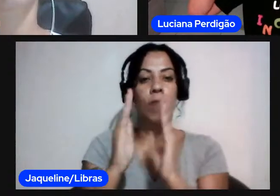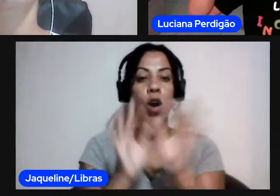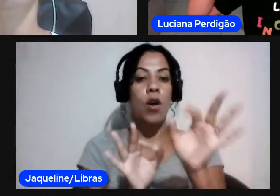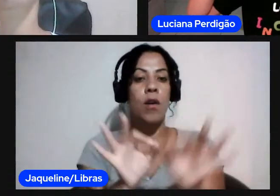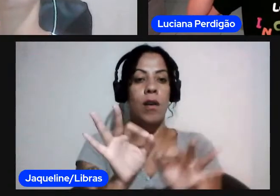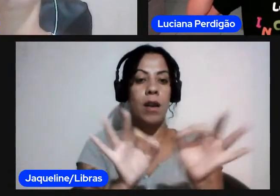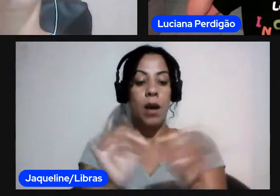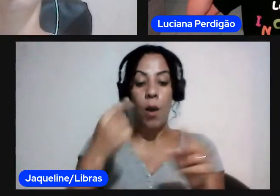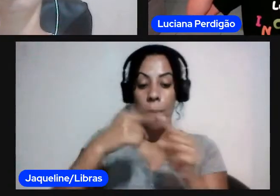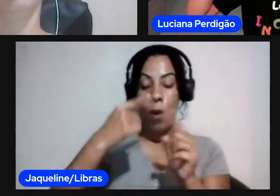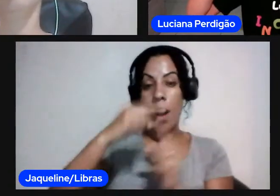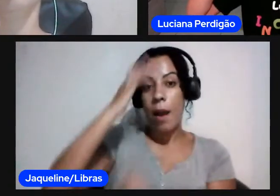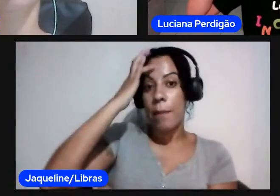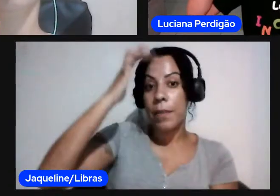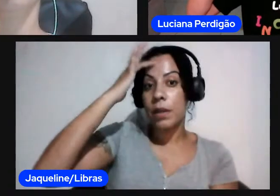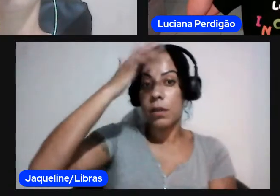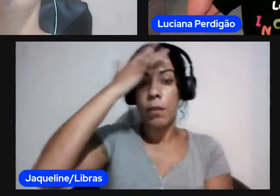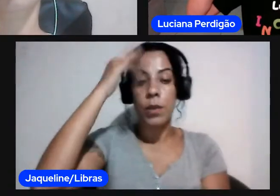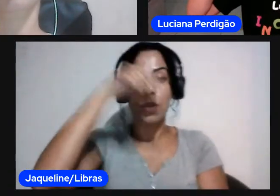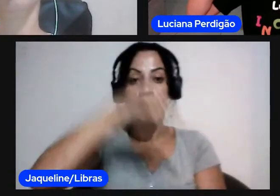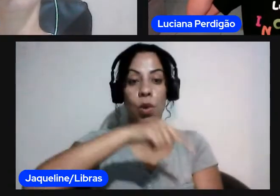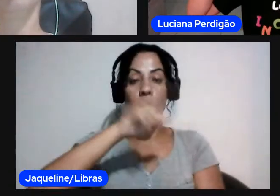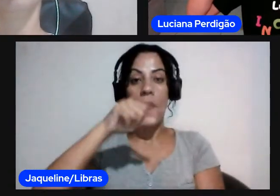pensamento da pessoa com deficiência visual,